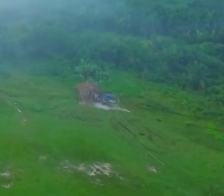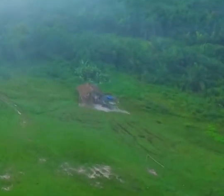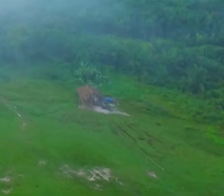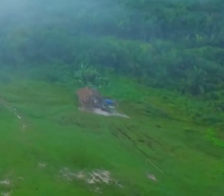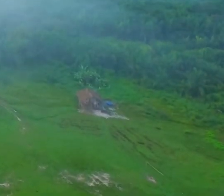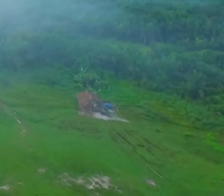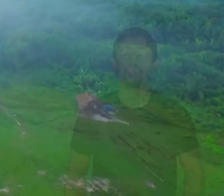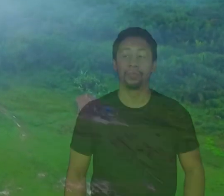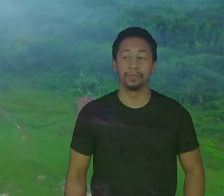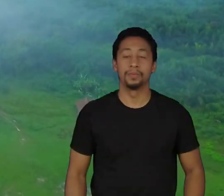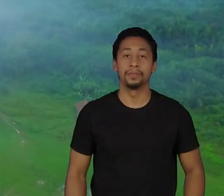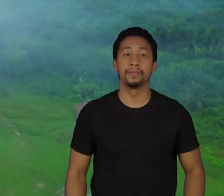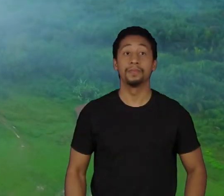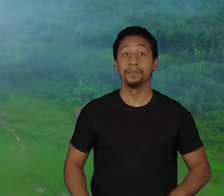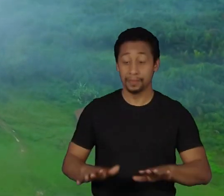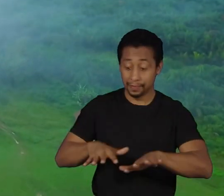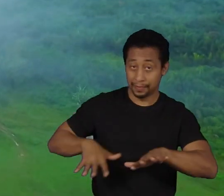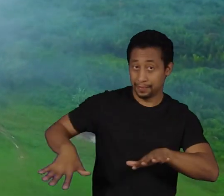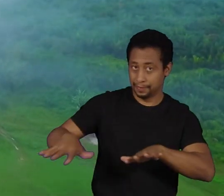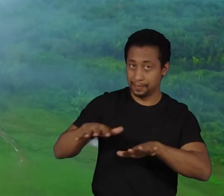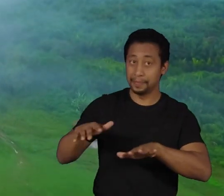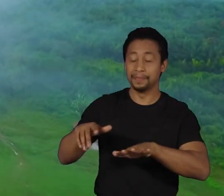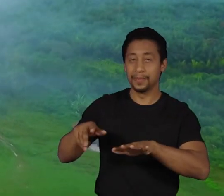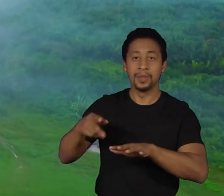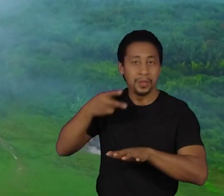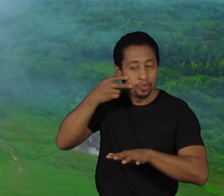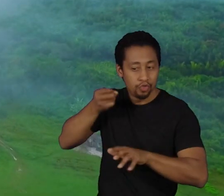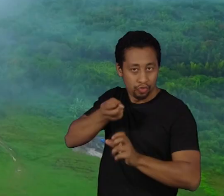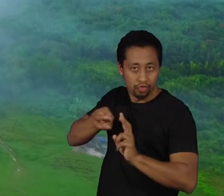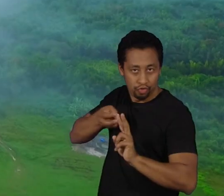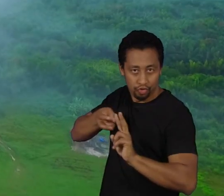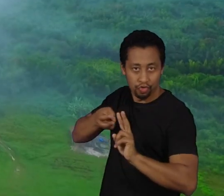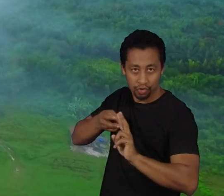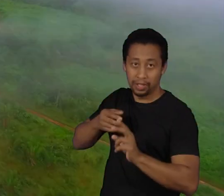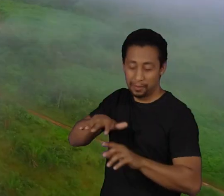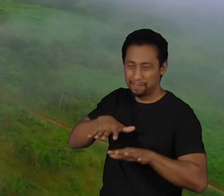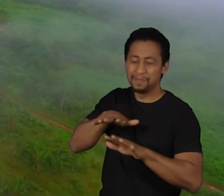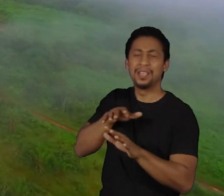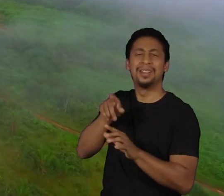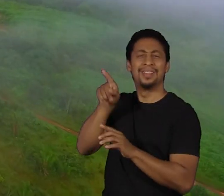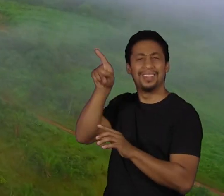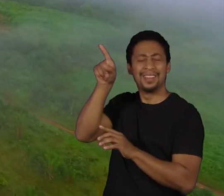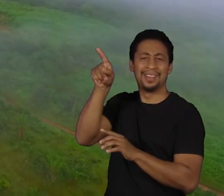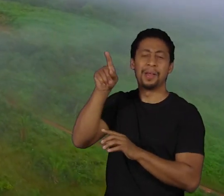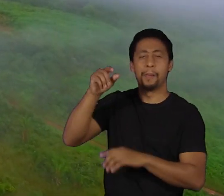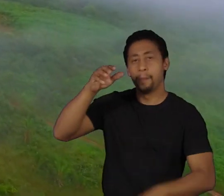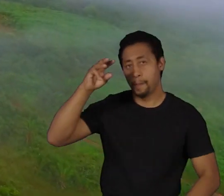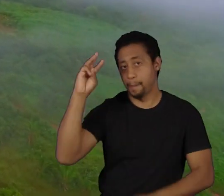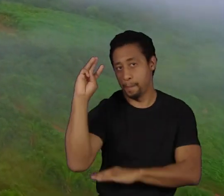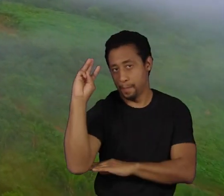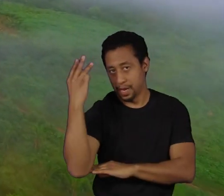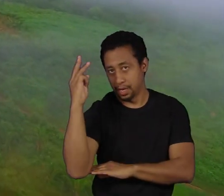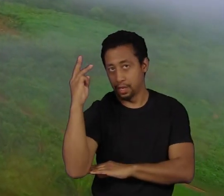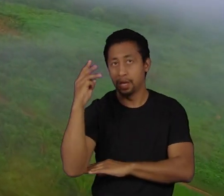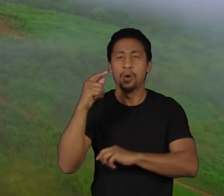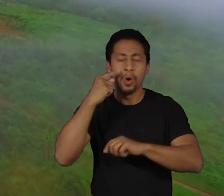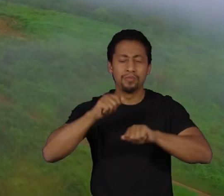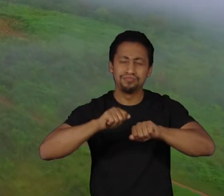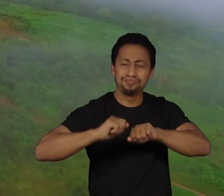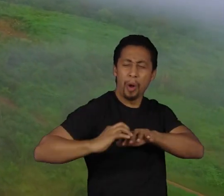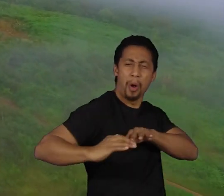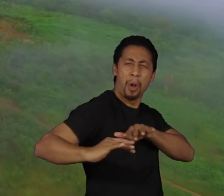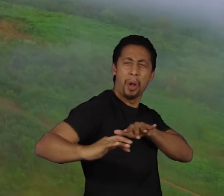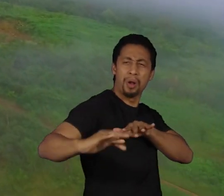A névoa encobre a terra indígena Alto Turiaçu, no noroeste do Maranhão. Só o Angelim, em toda a sua